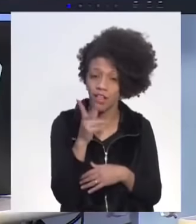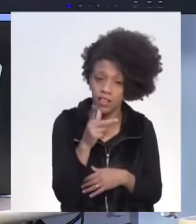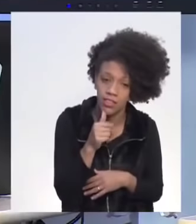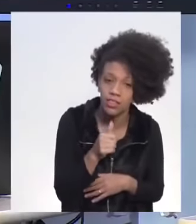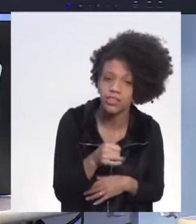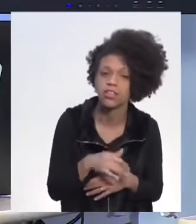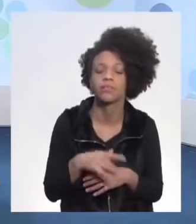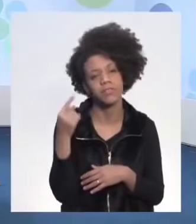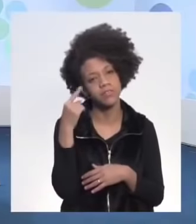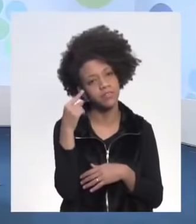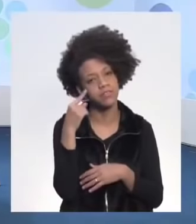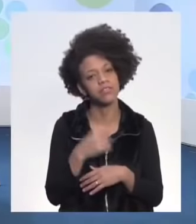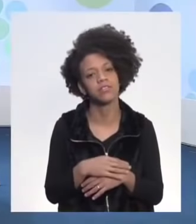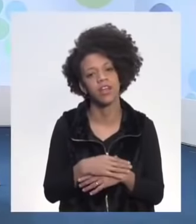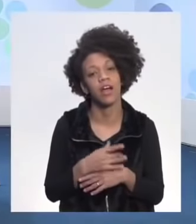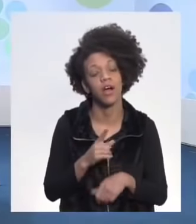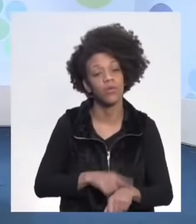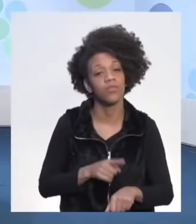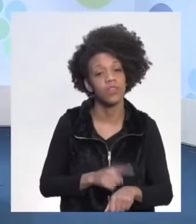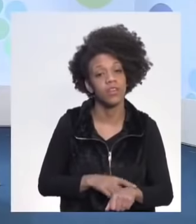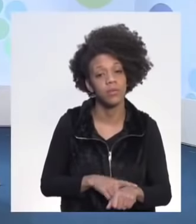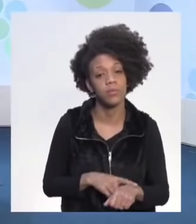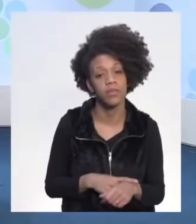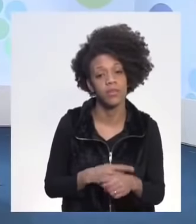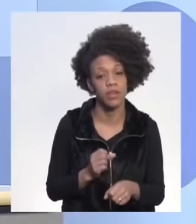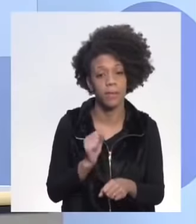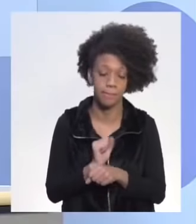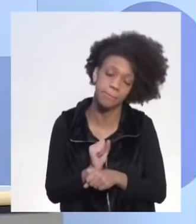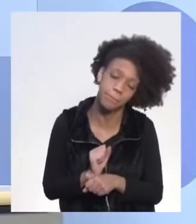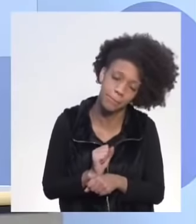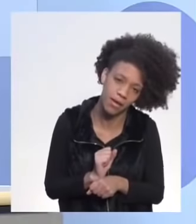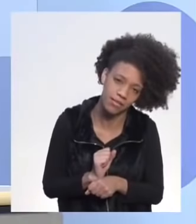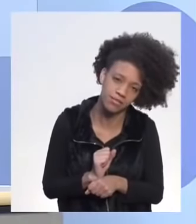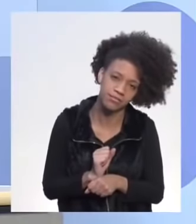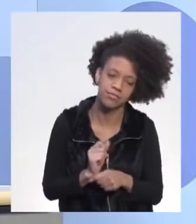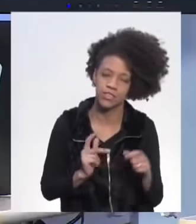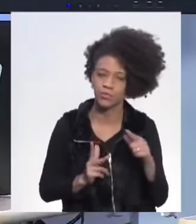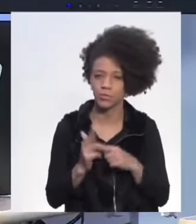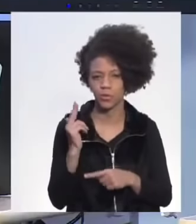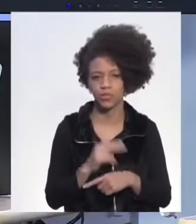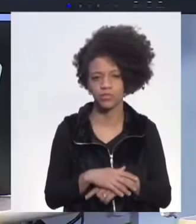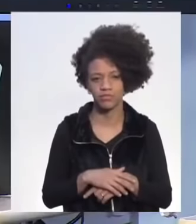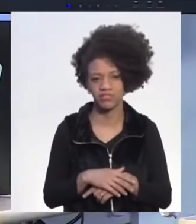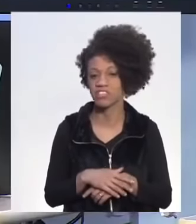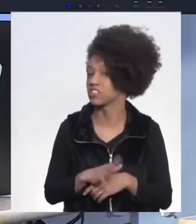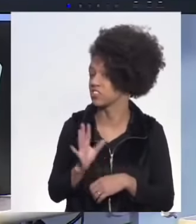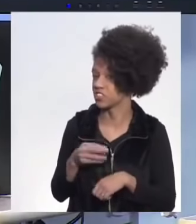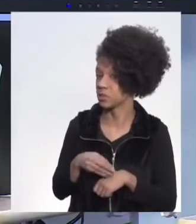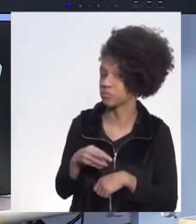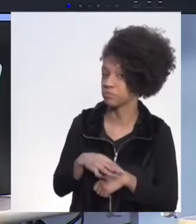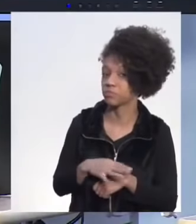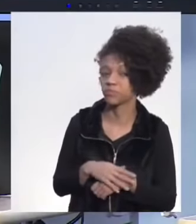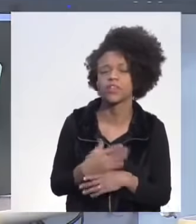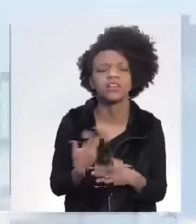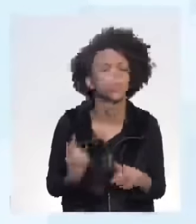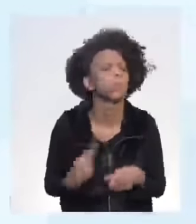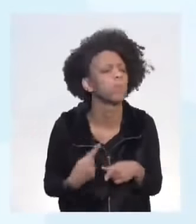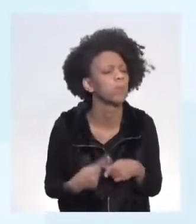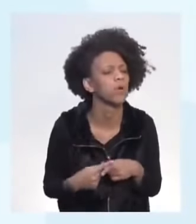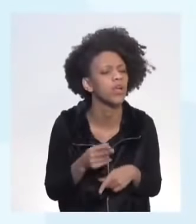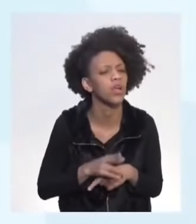estamos então pensando. Aquele tempinho é o tempinho que a gente para de falar um pouquinho pois e é. Retorna, né? O André já deu dica aí, hein? Então, por que